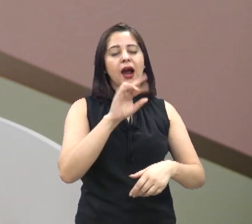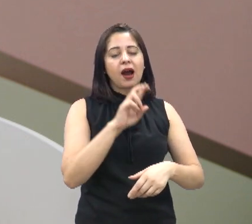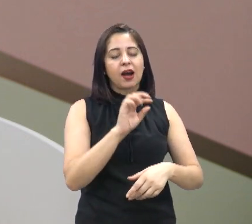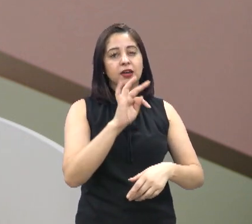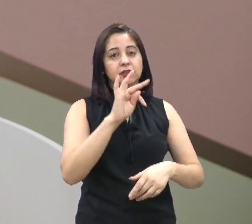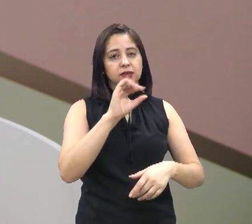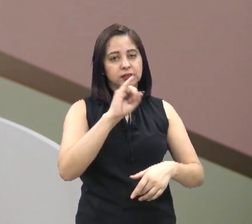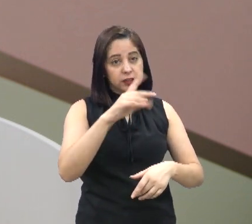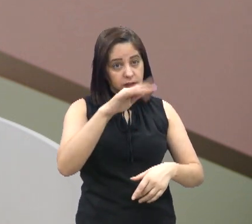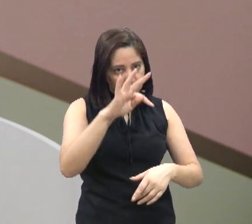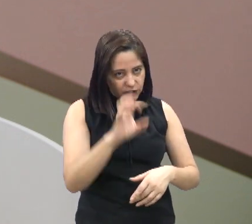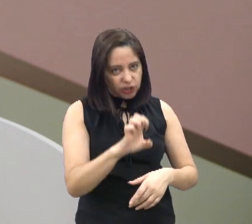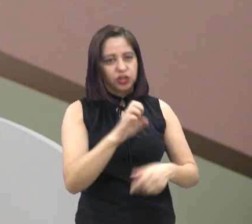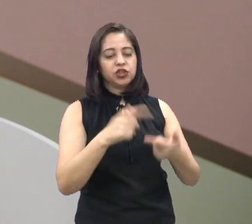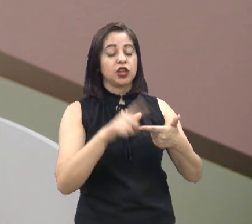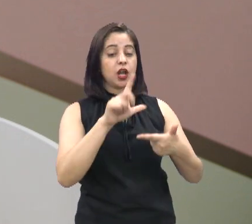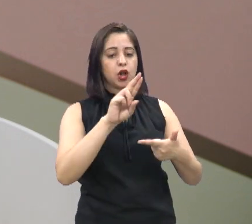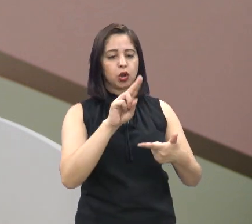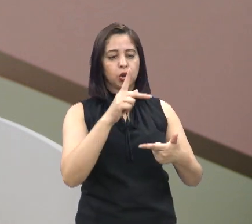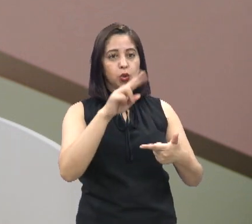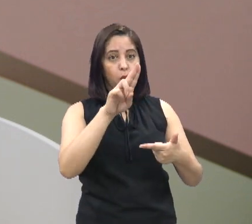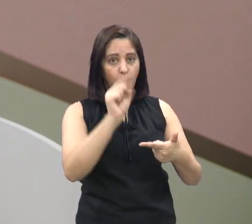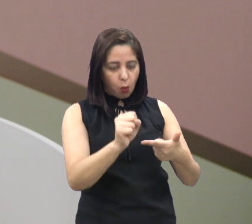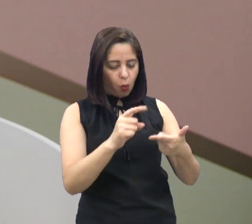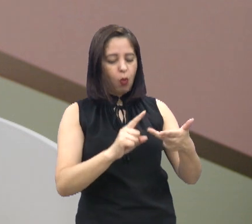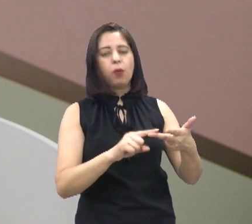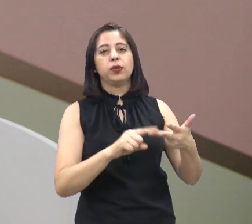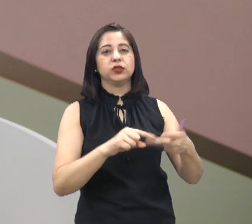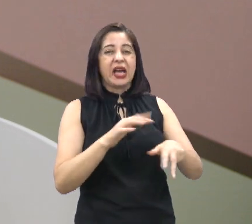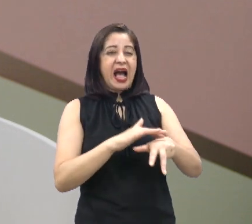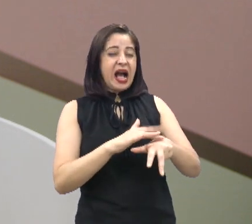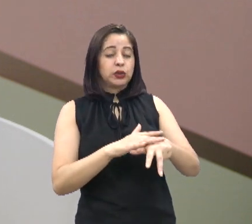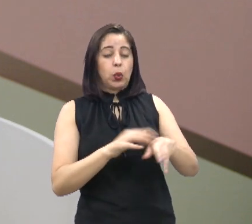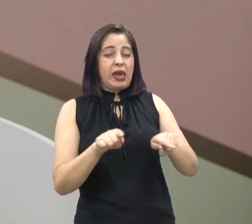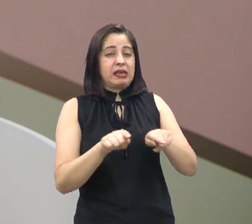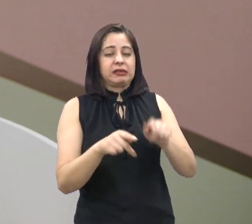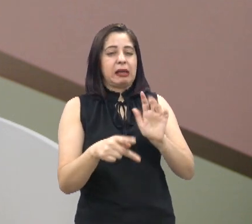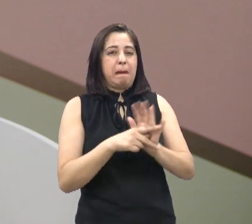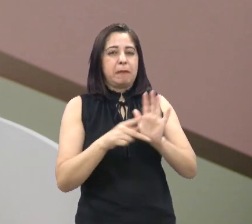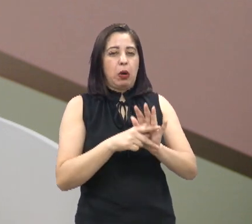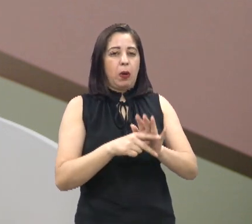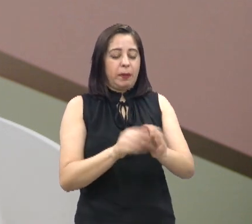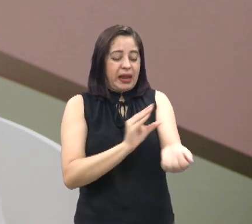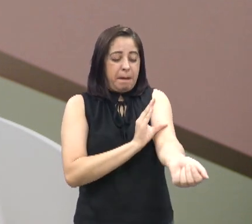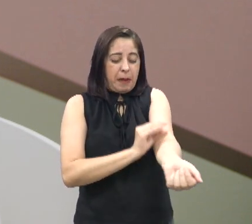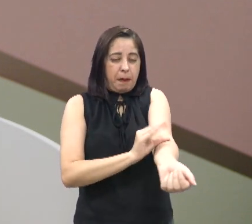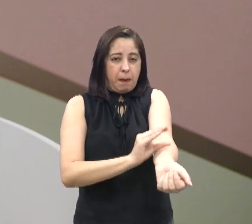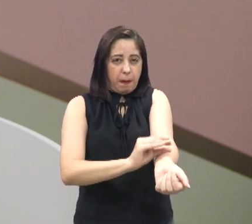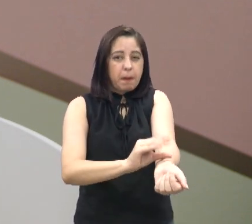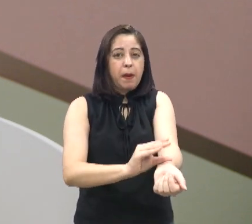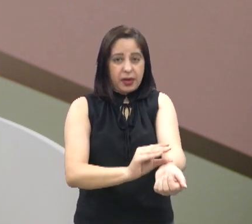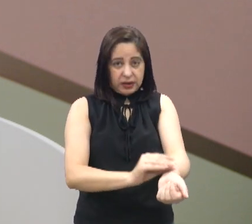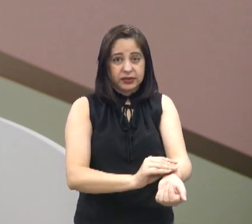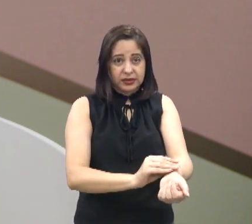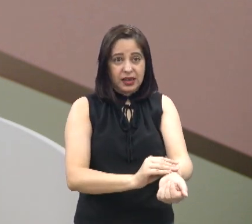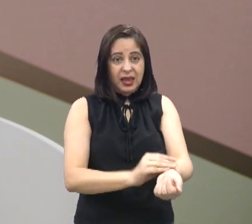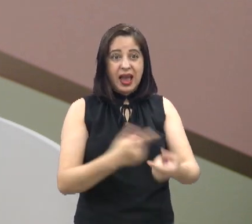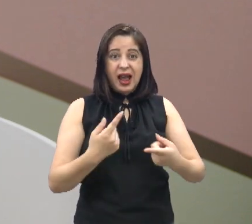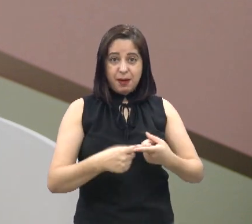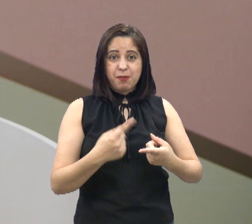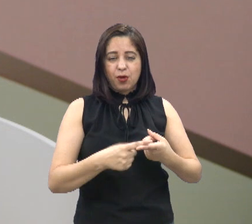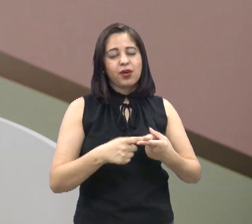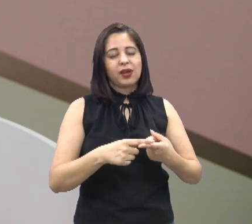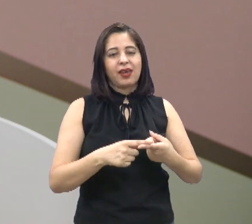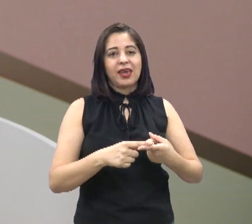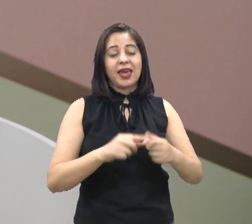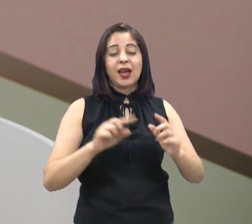de Sjögren, né, síndrome seca, doença mista do tecido conjuntivo, então algumas doenças mais relacionadas ao nosso sistema da